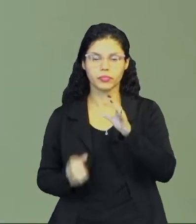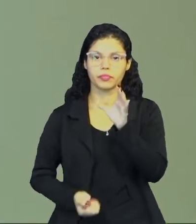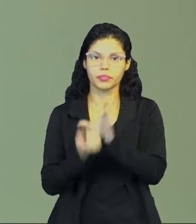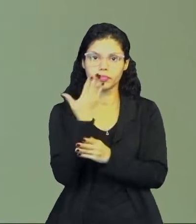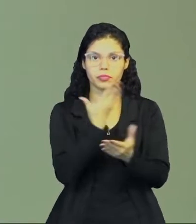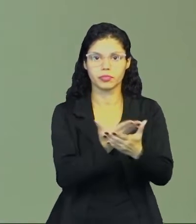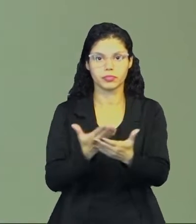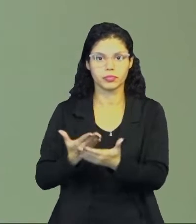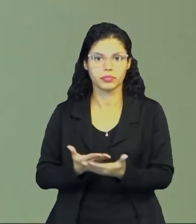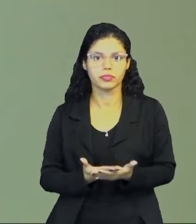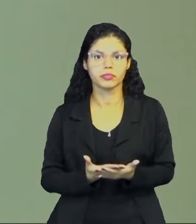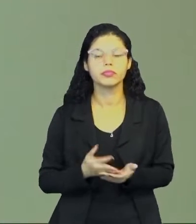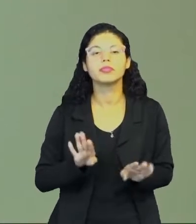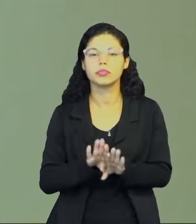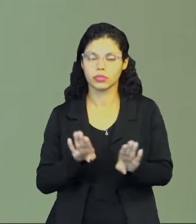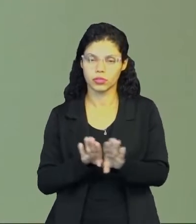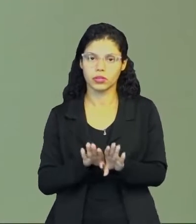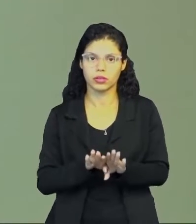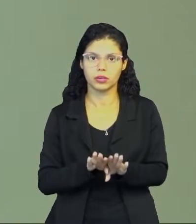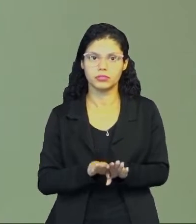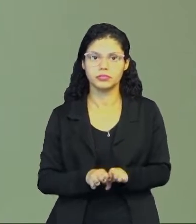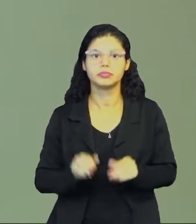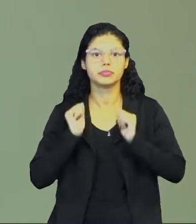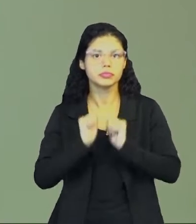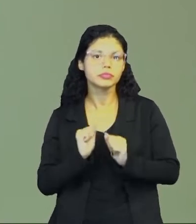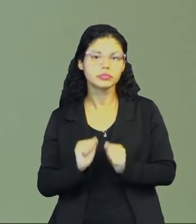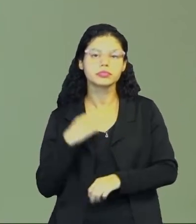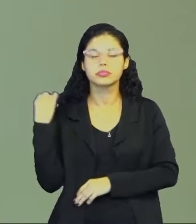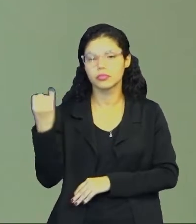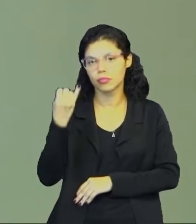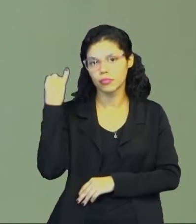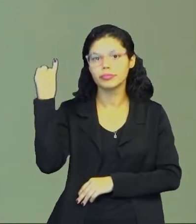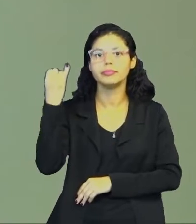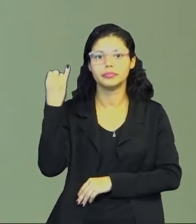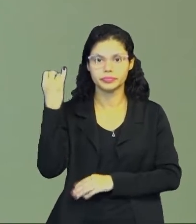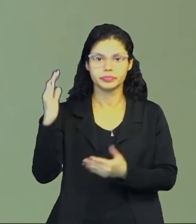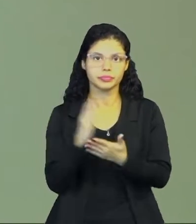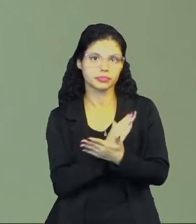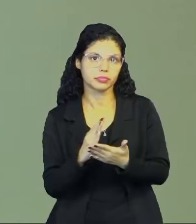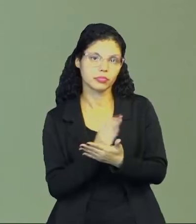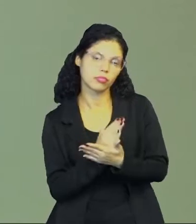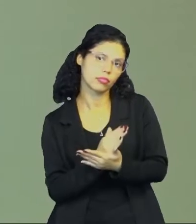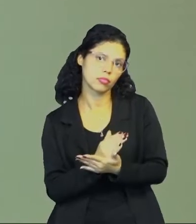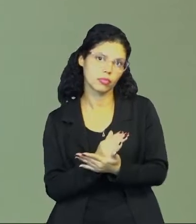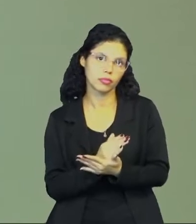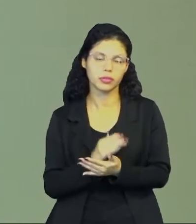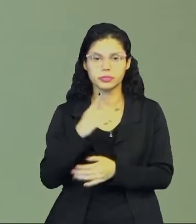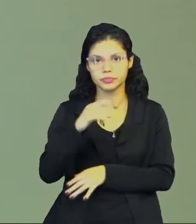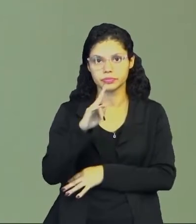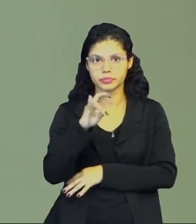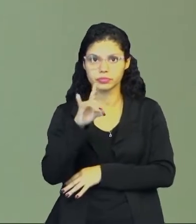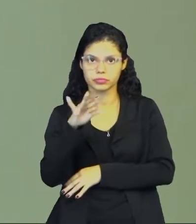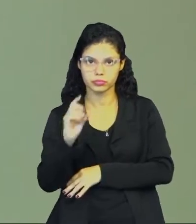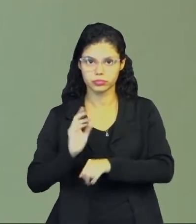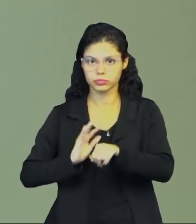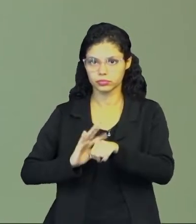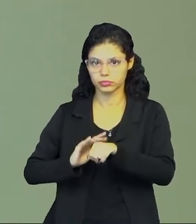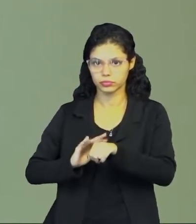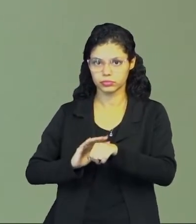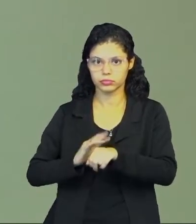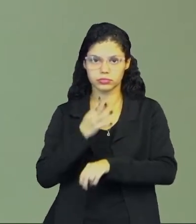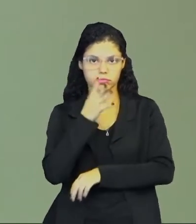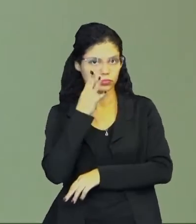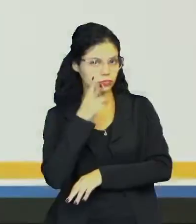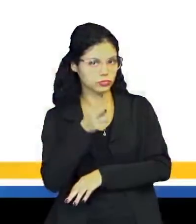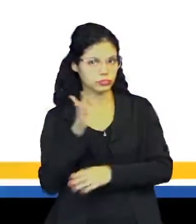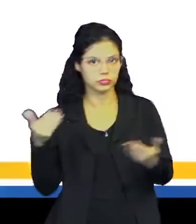de oxigênio. E os protozoários também têm sua importância. Alguns deles também são parasitas causadores de doenças, que é o que